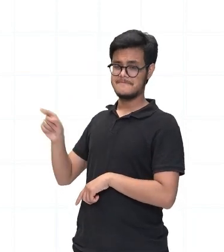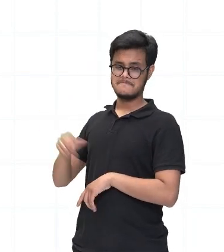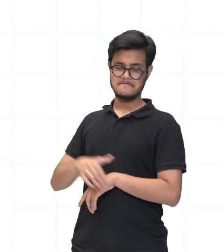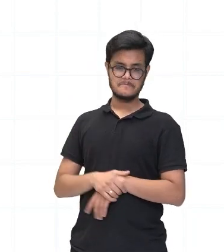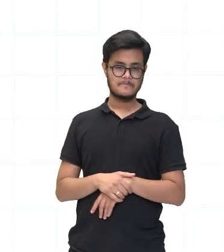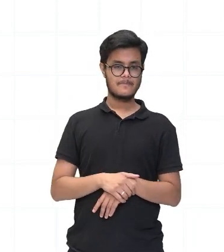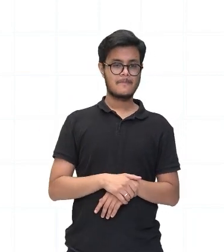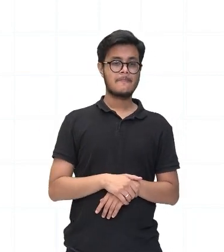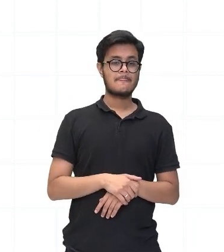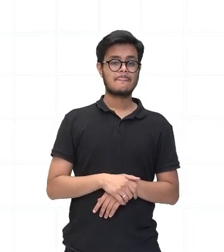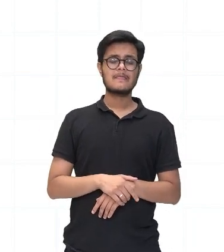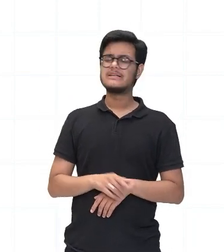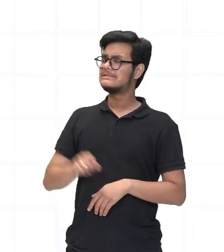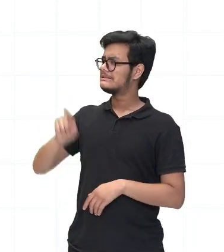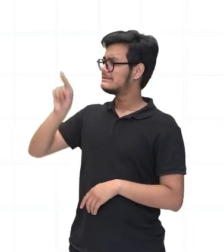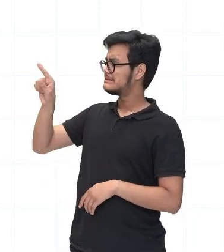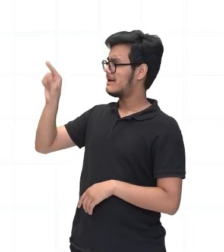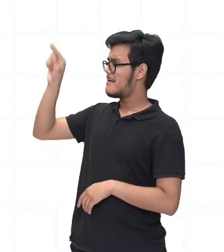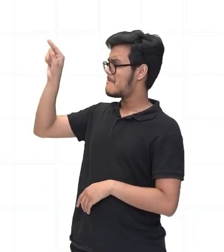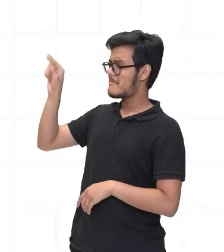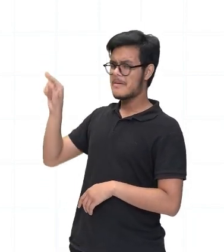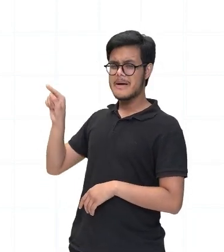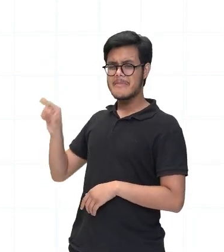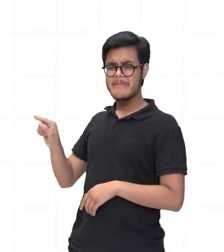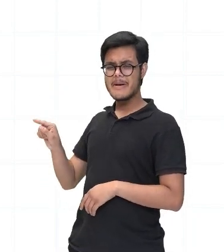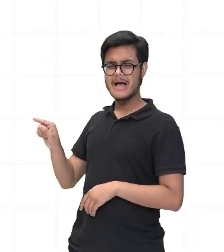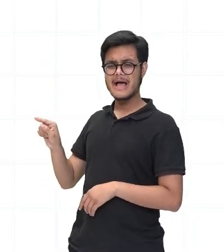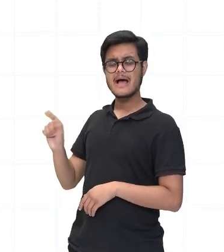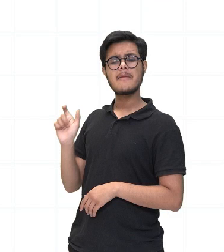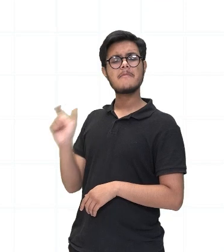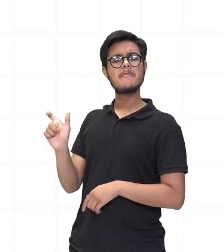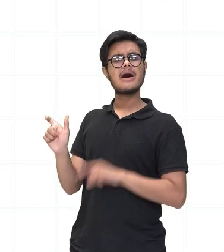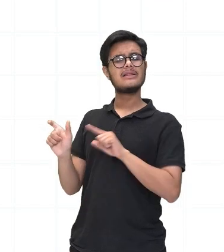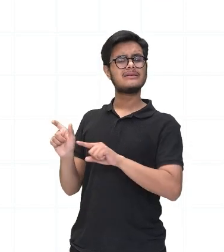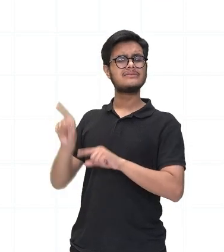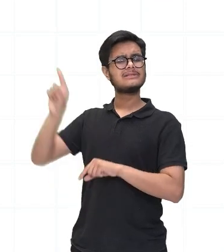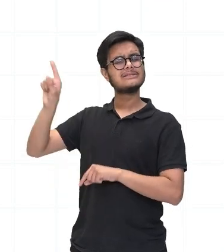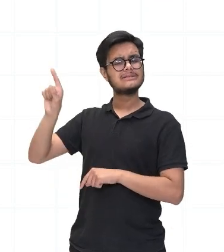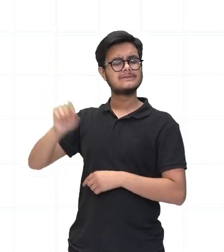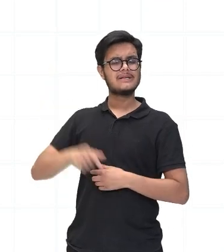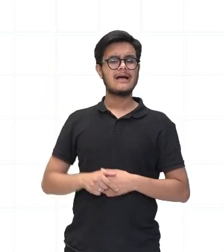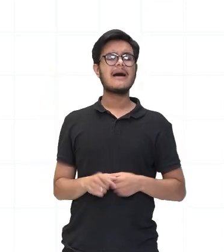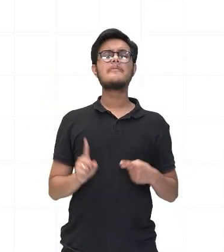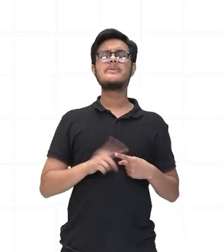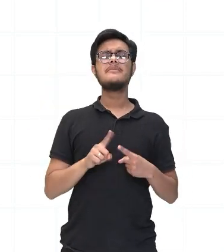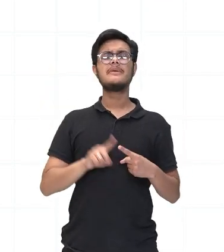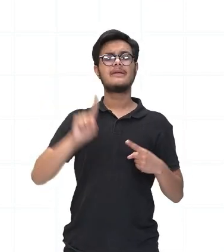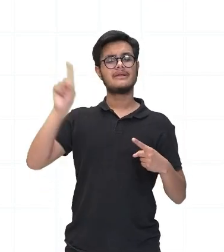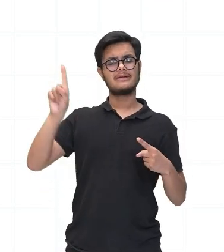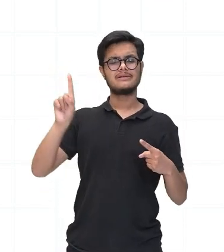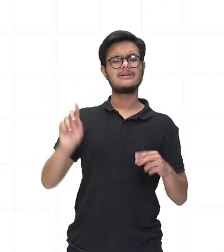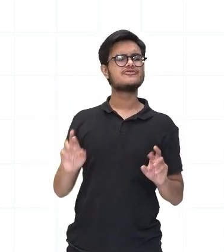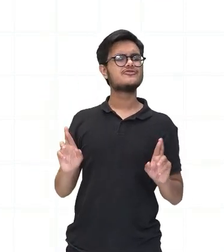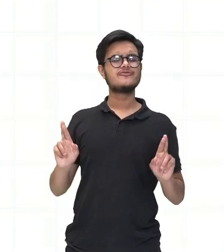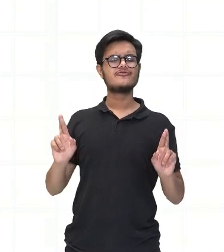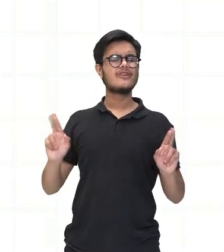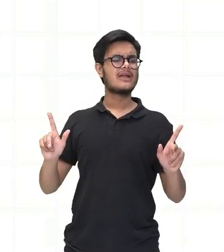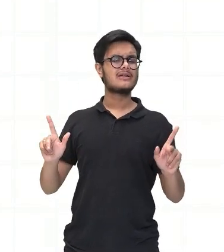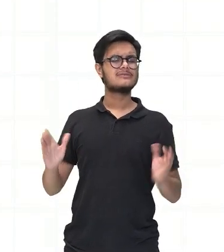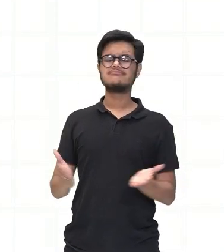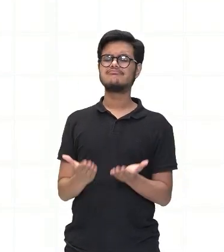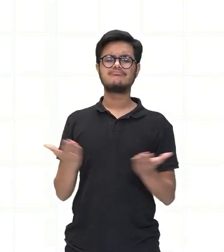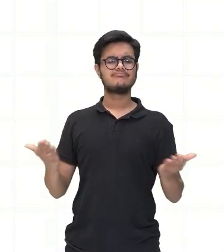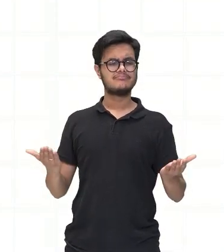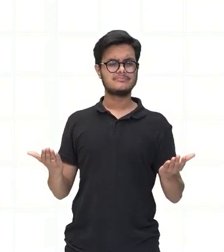aí a primeira palavra, ó, anti-inflamatório. O que você acha que tem de diferente? Porque ele